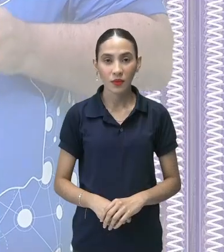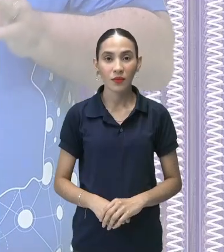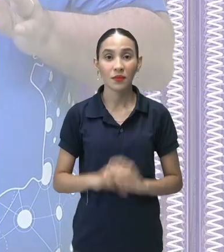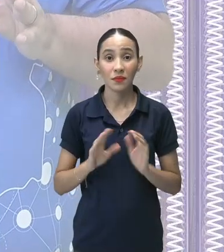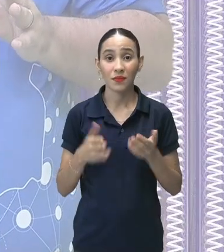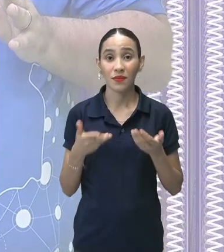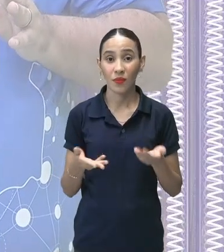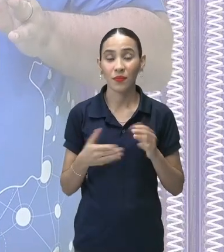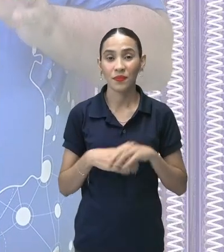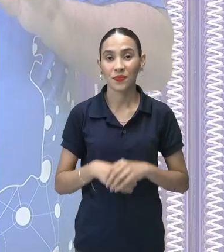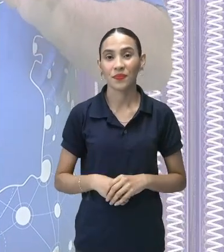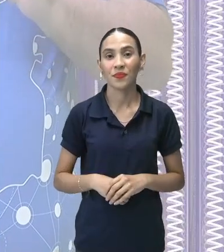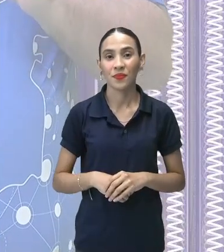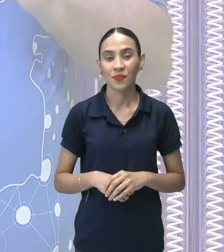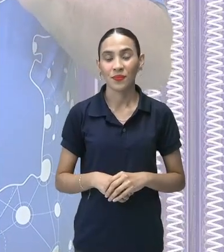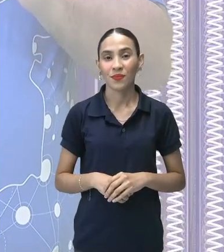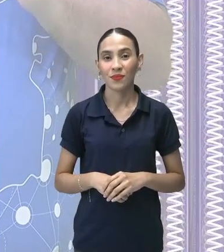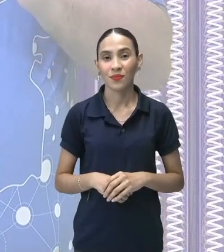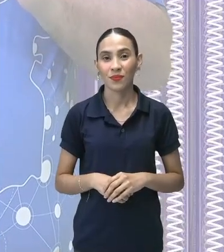Então,